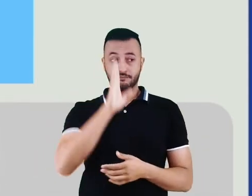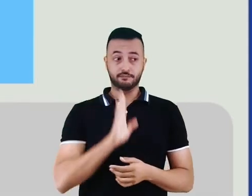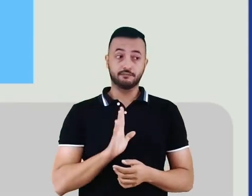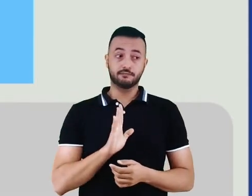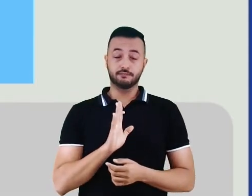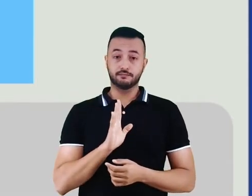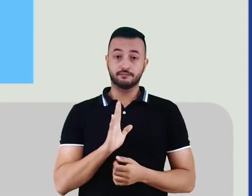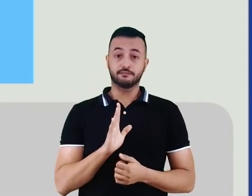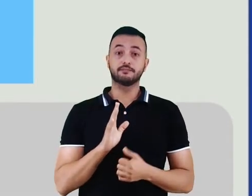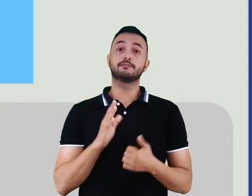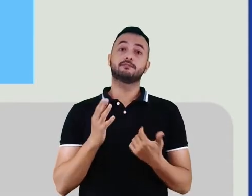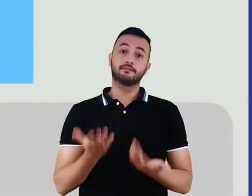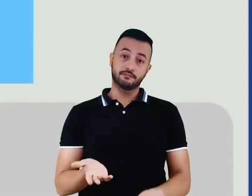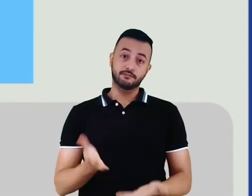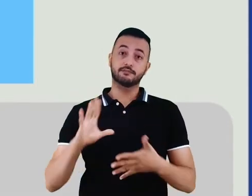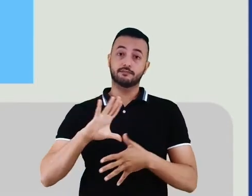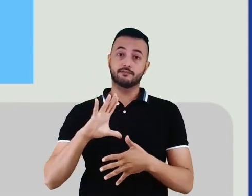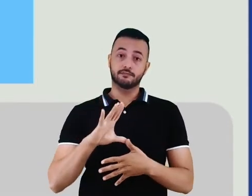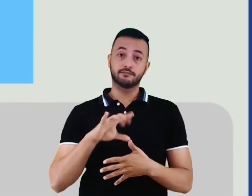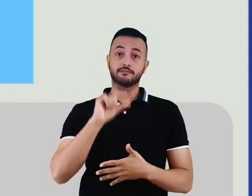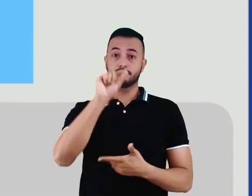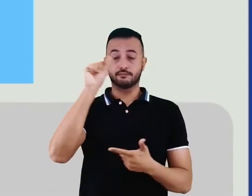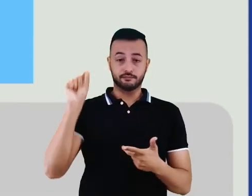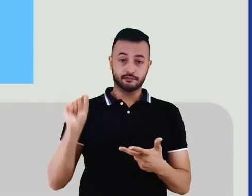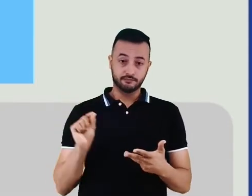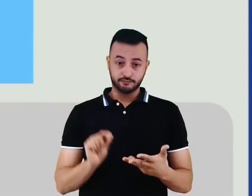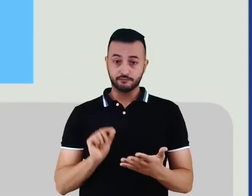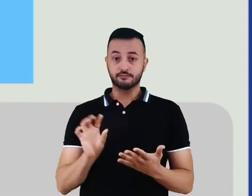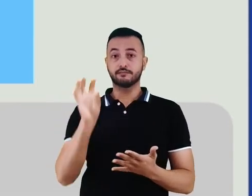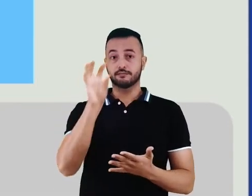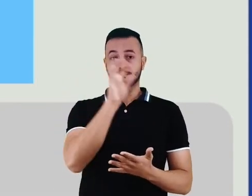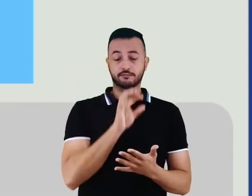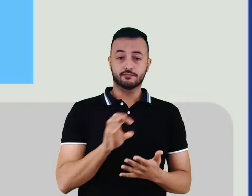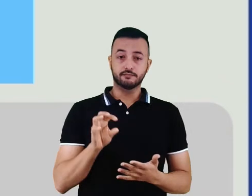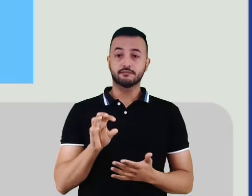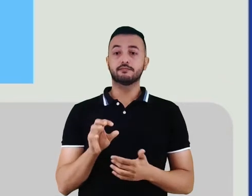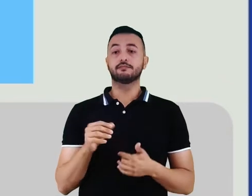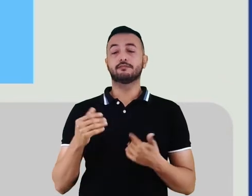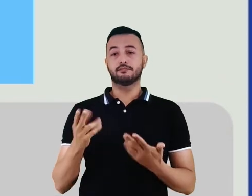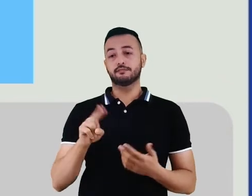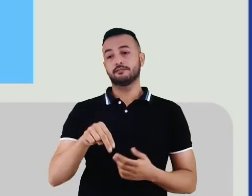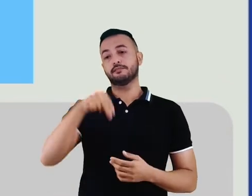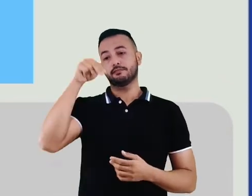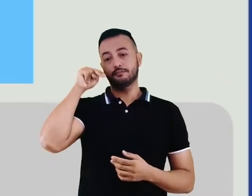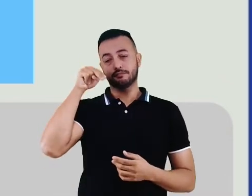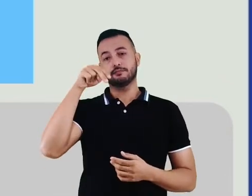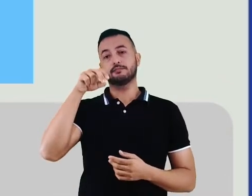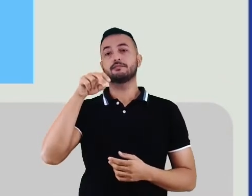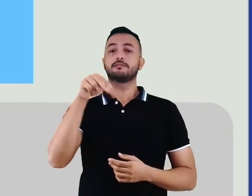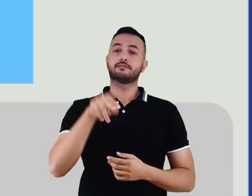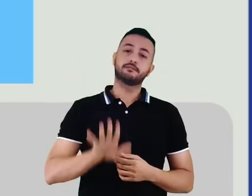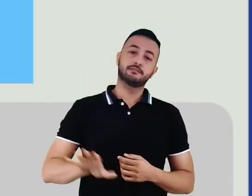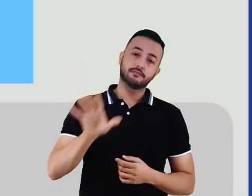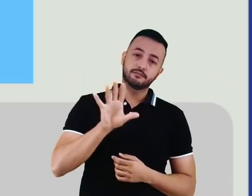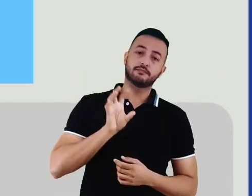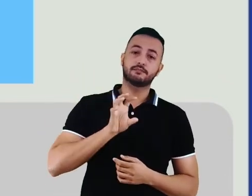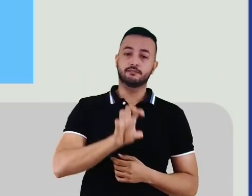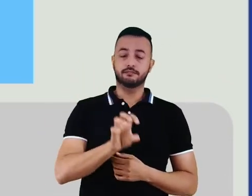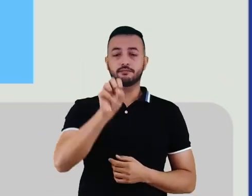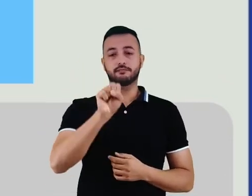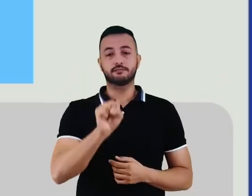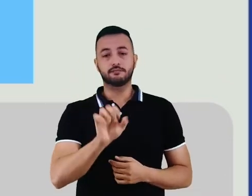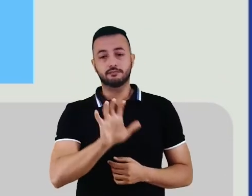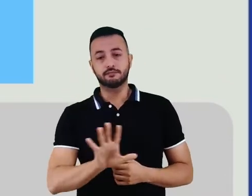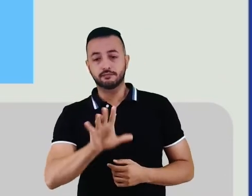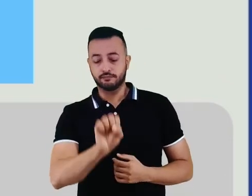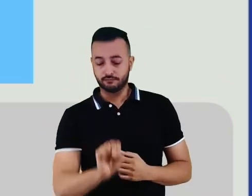Brasil. Esse mapa é o mapa regional, porque mostra as regiões do Brasil. A região norte, a região nordeste, centro-oeste,